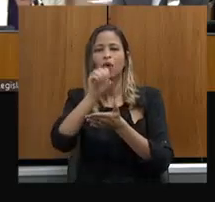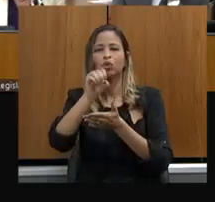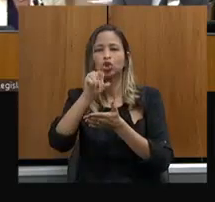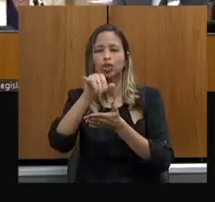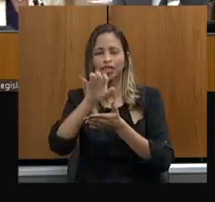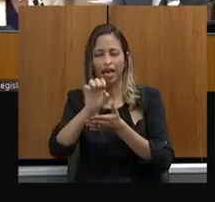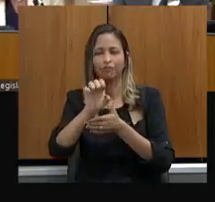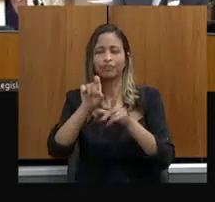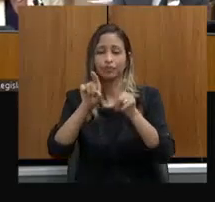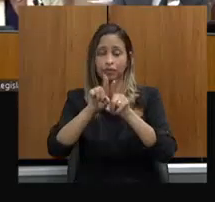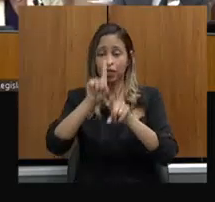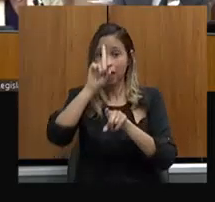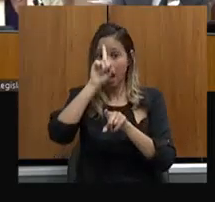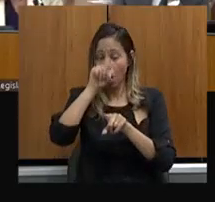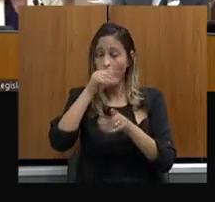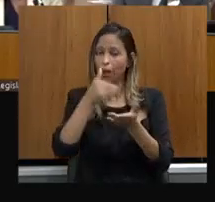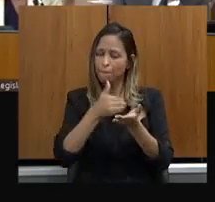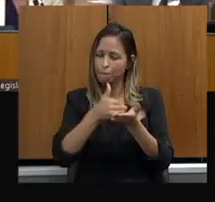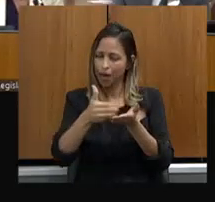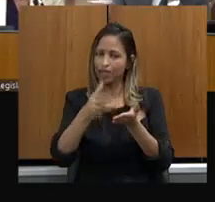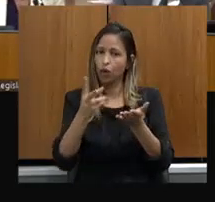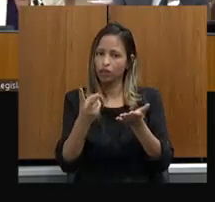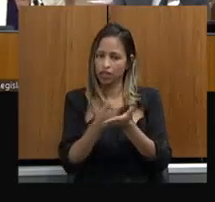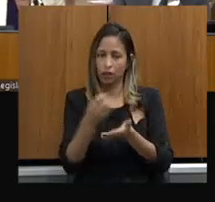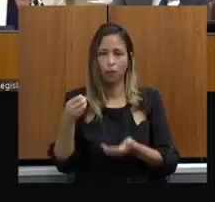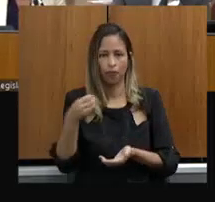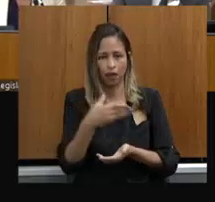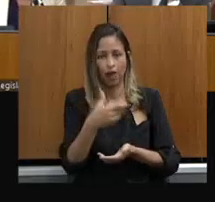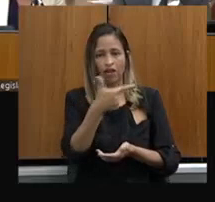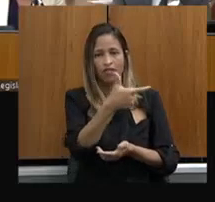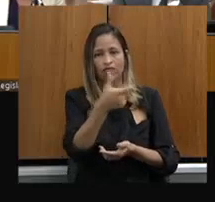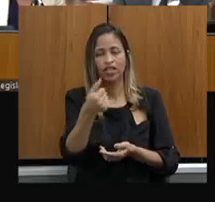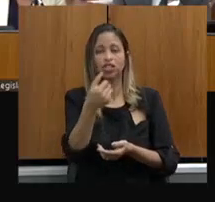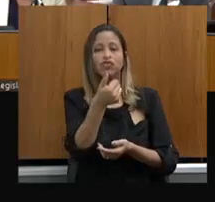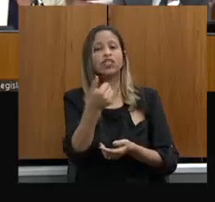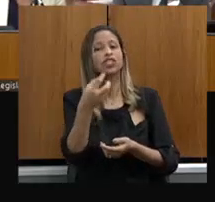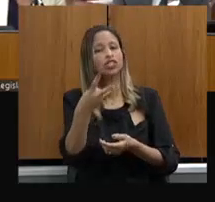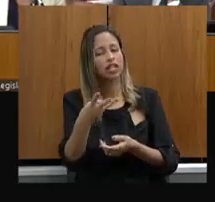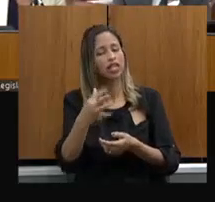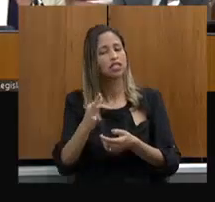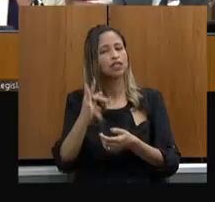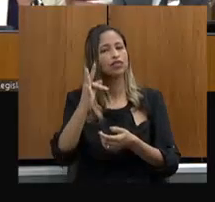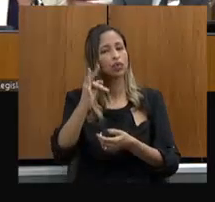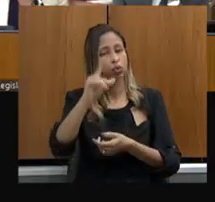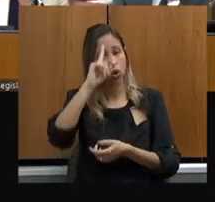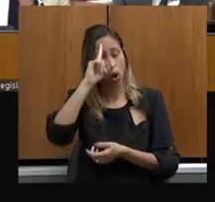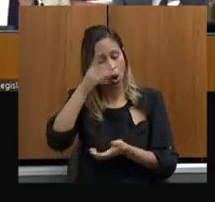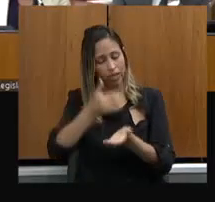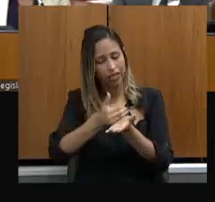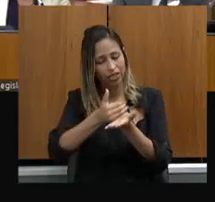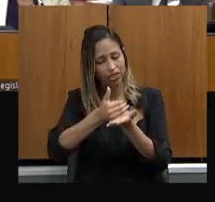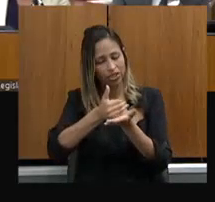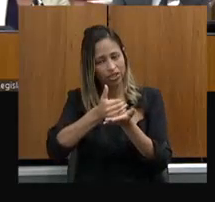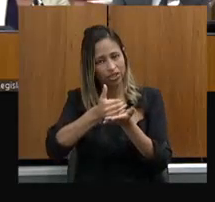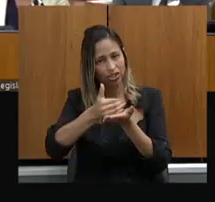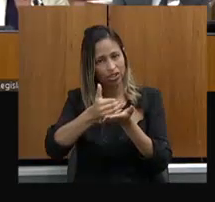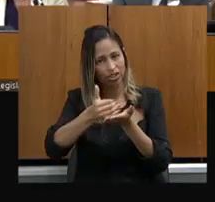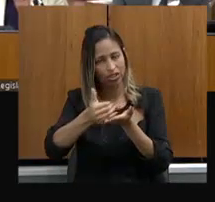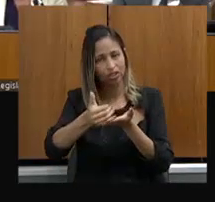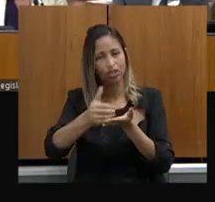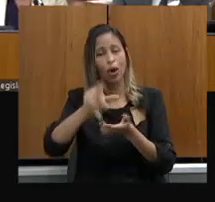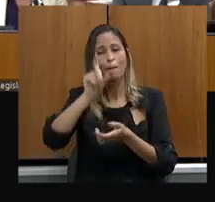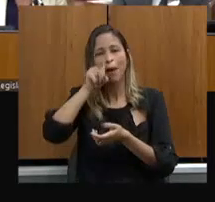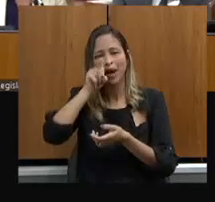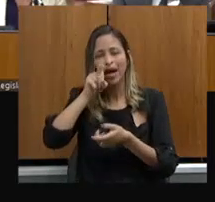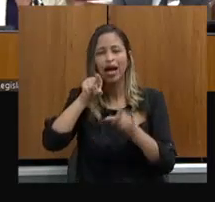Esmeraldas que foi a ordem de início mais recente que tivemos em 2023 teremos a próxima ordem de início será da estrada papagaios